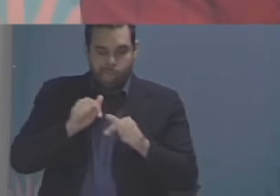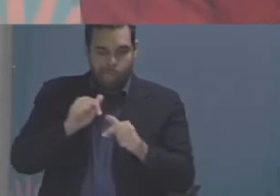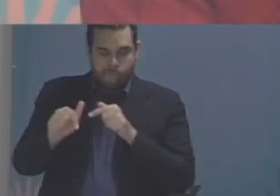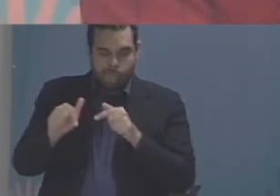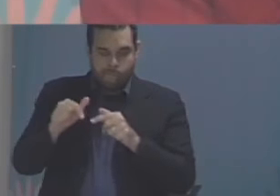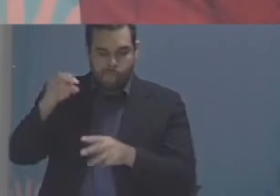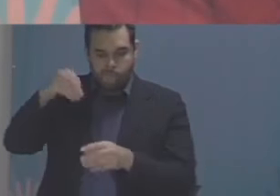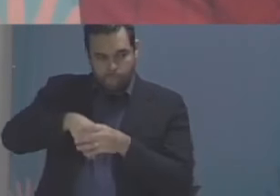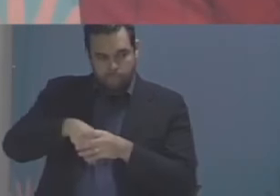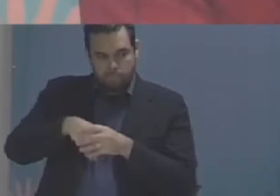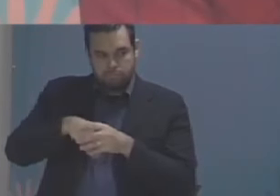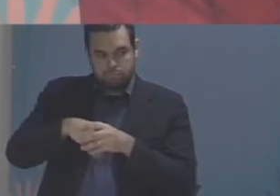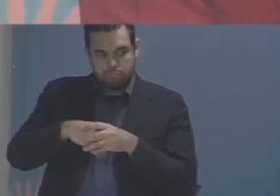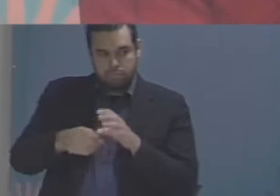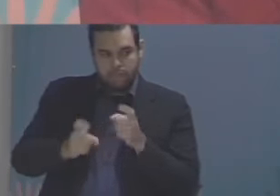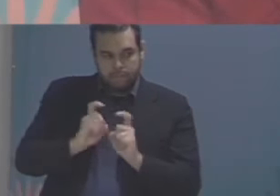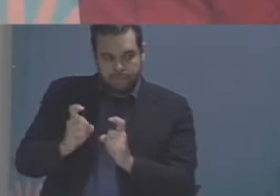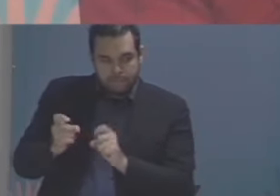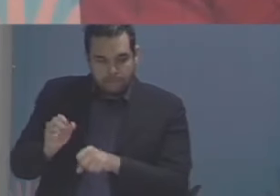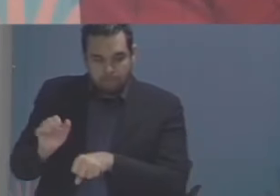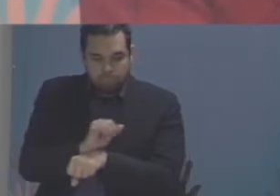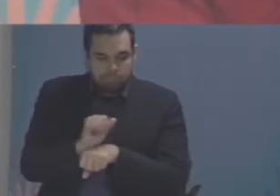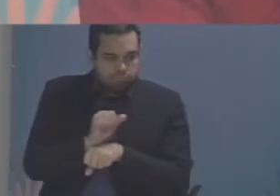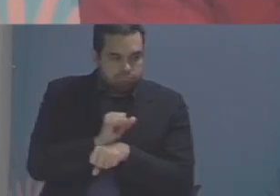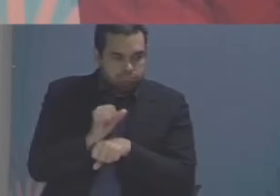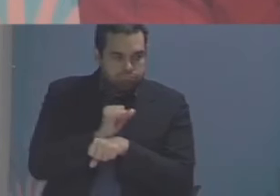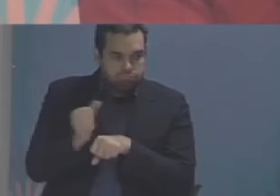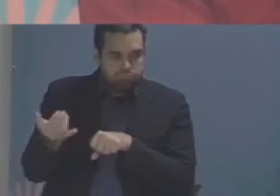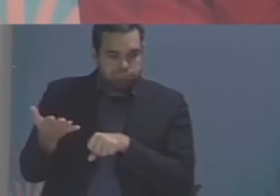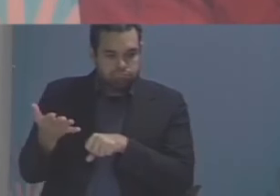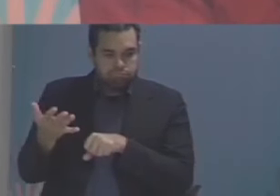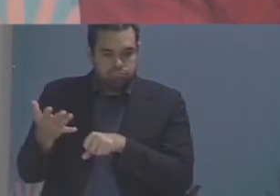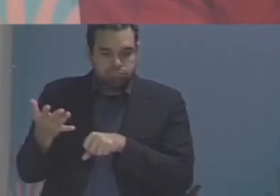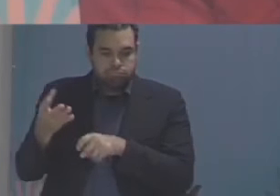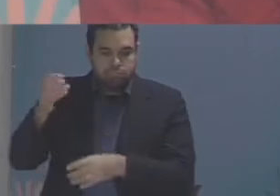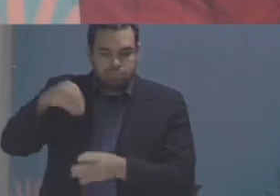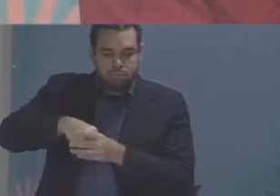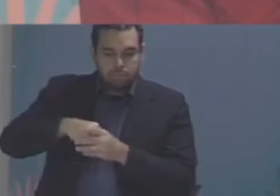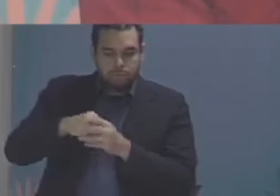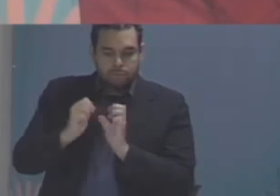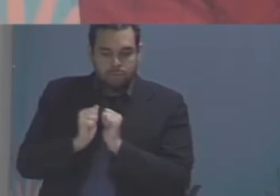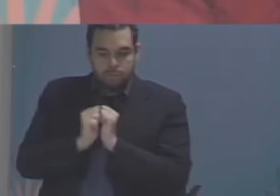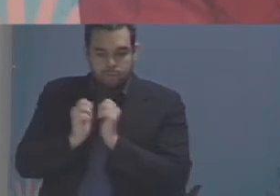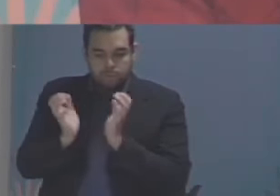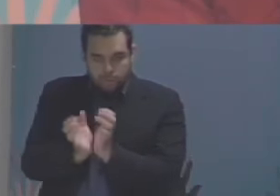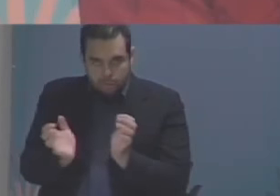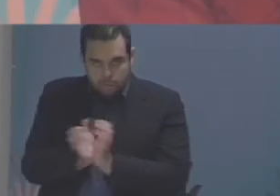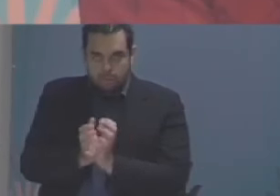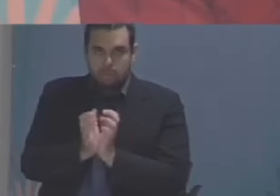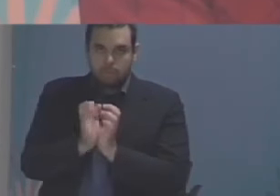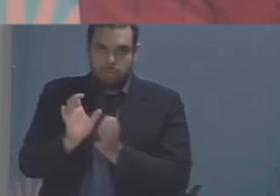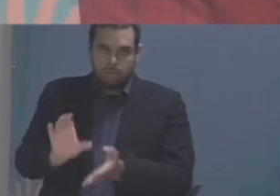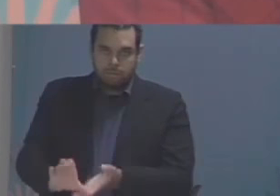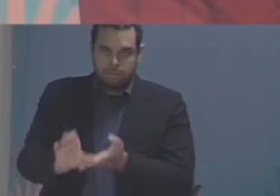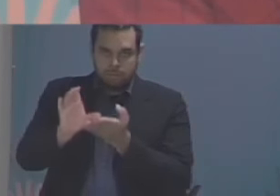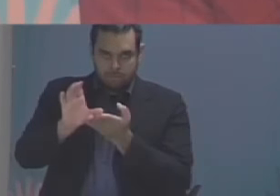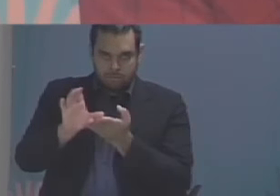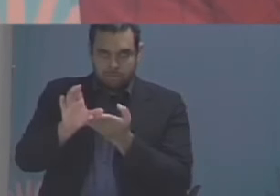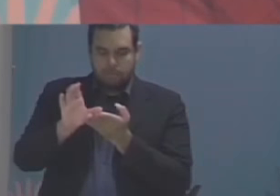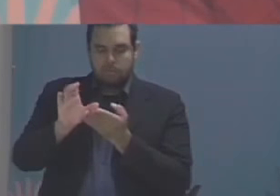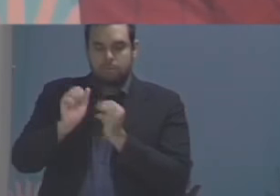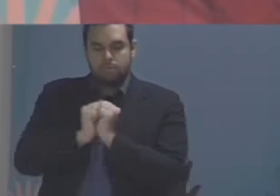em articulação com o movimento, com o sistema conselhos e, inclusive, com as outras